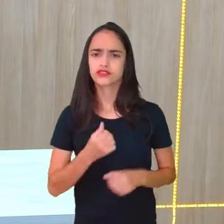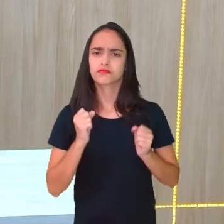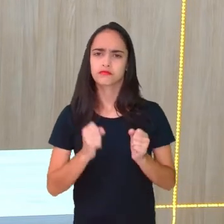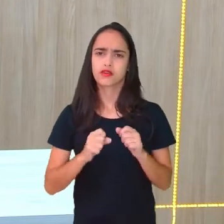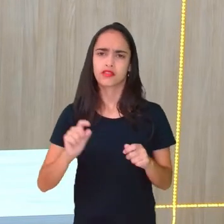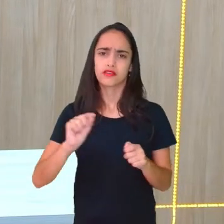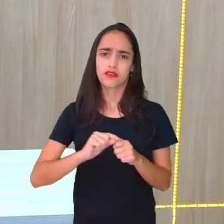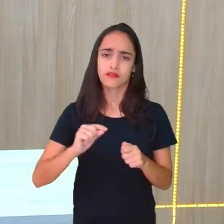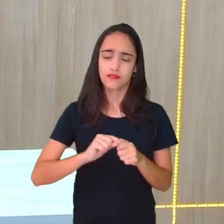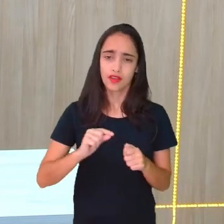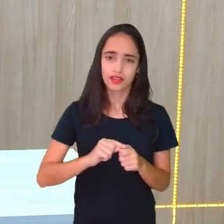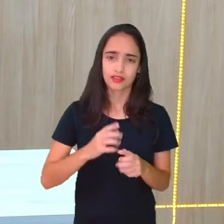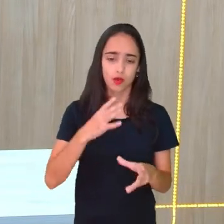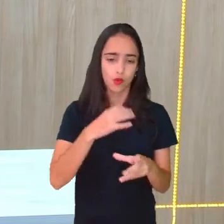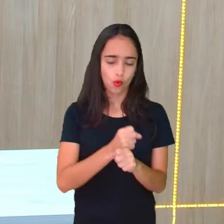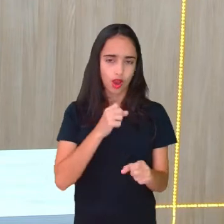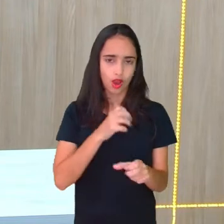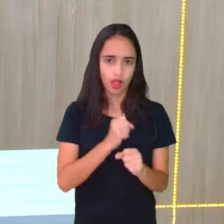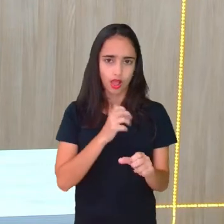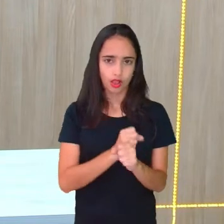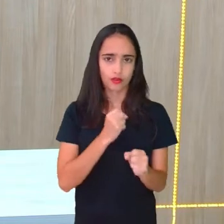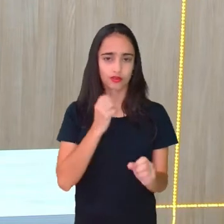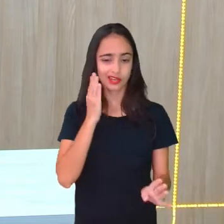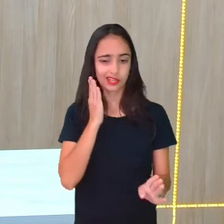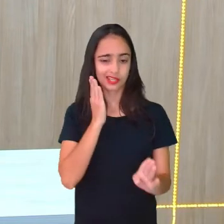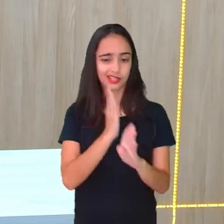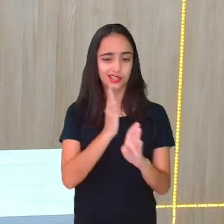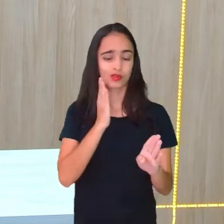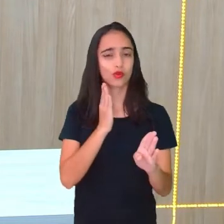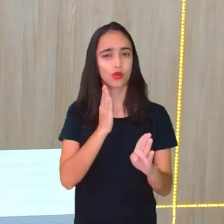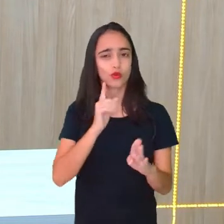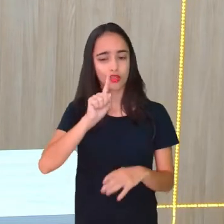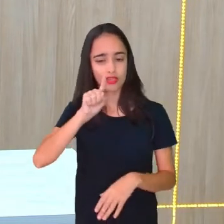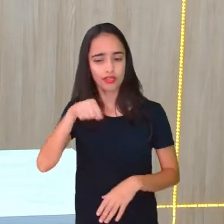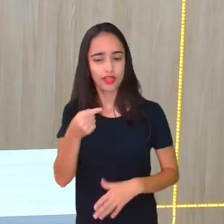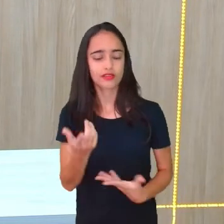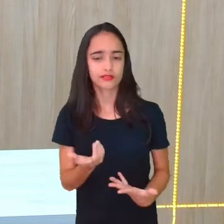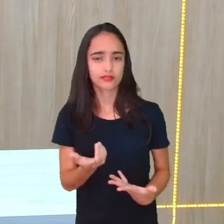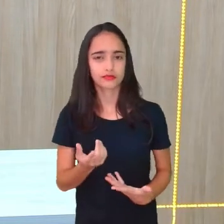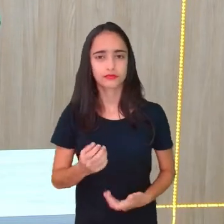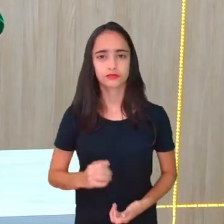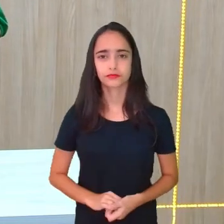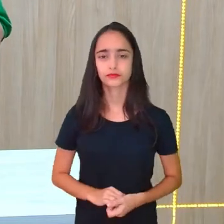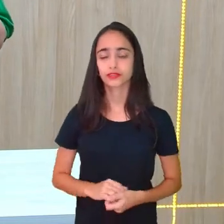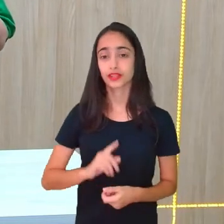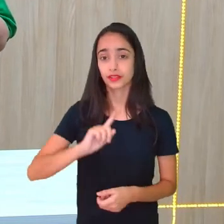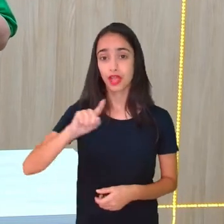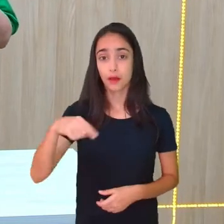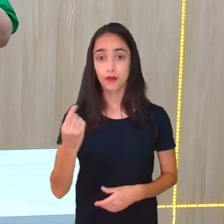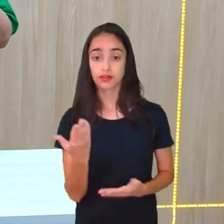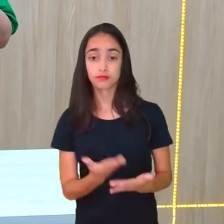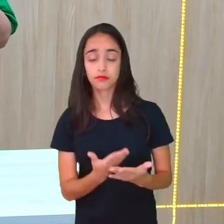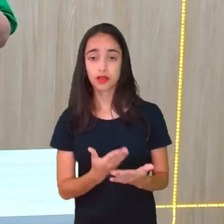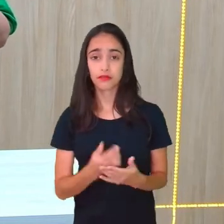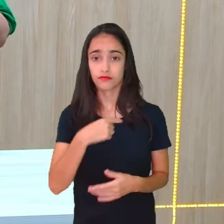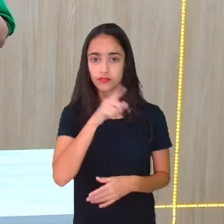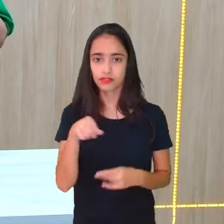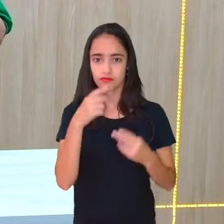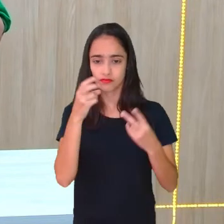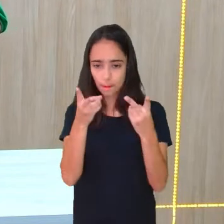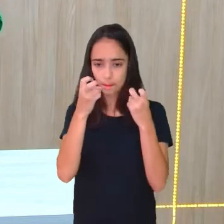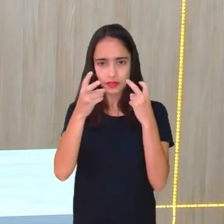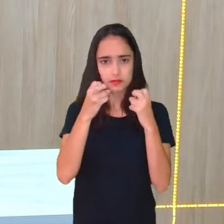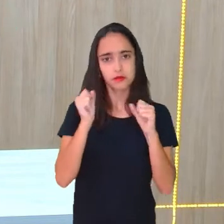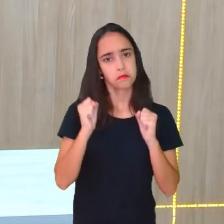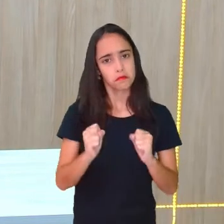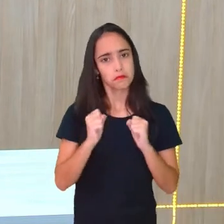o decimal, porque aqui em probabilidade, vocês vão ver na próxima aula, que vocês podem trabalhar com